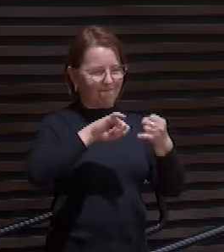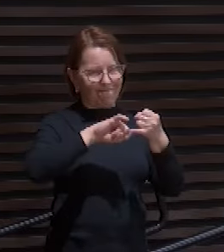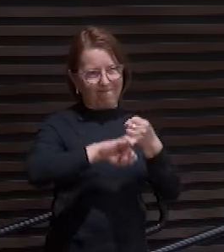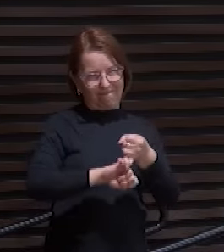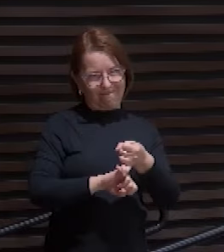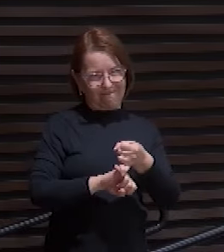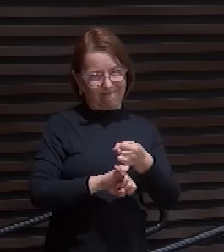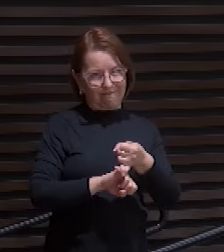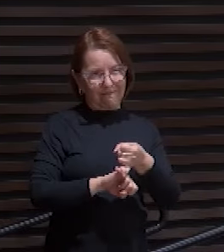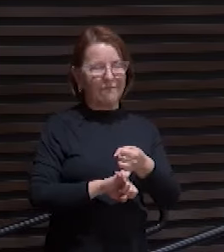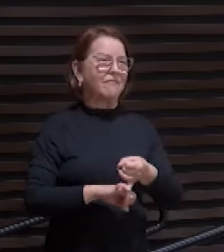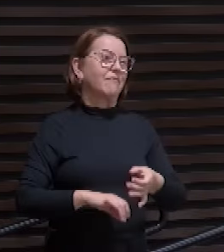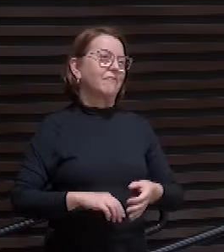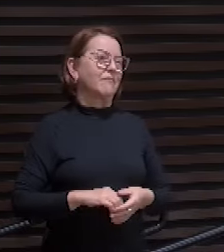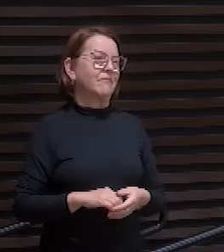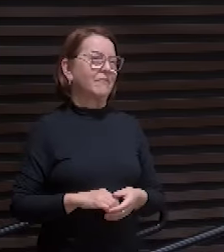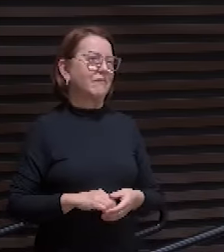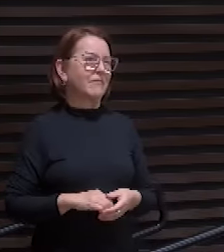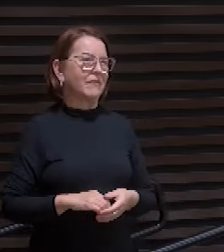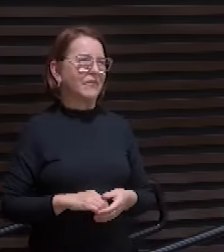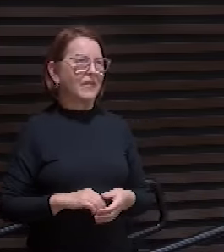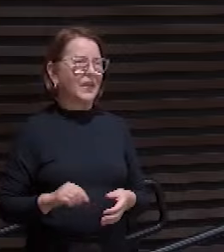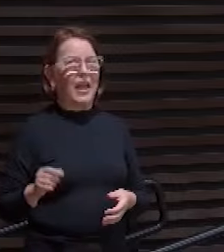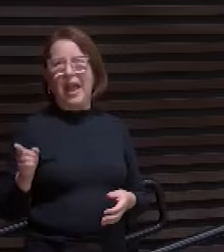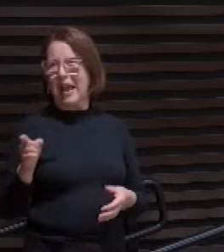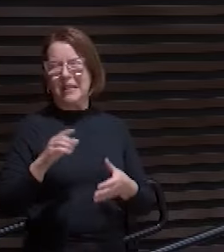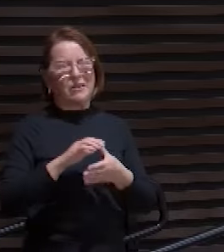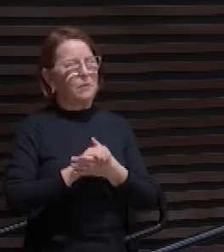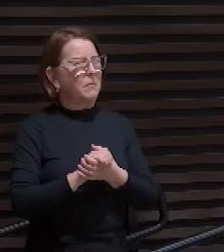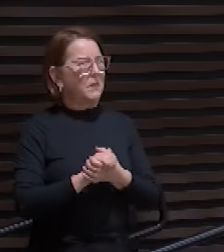casos. O marido está tendo um caso.